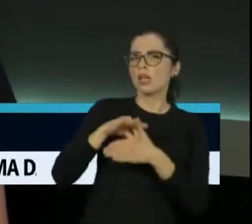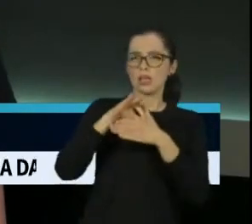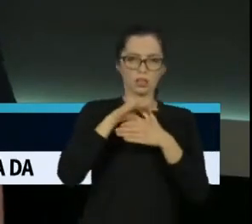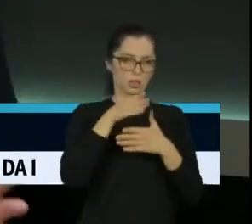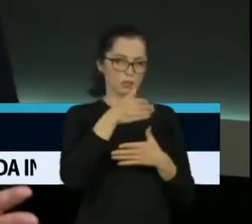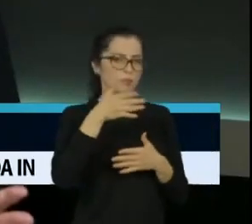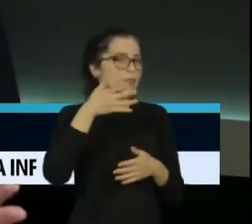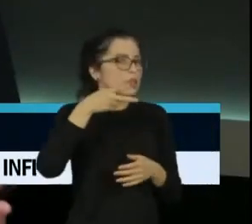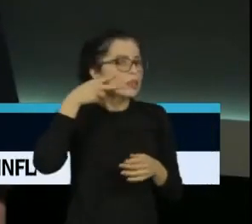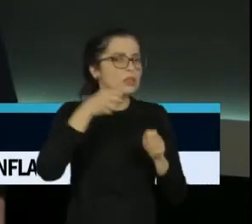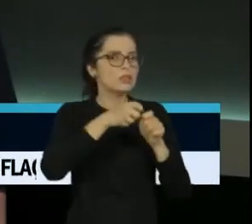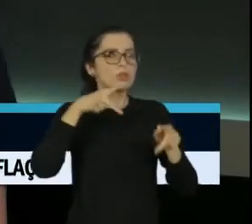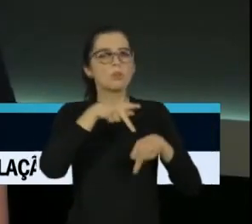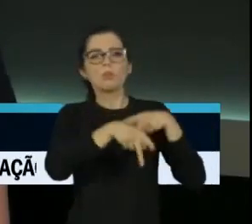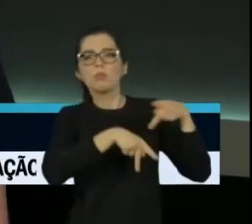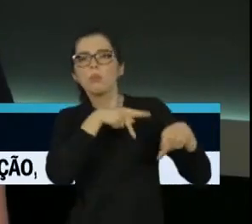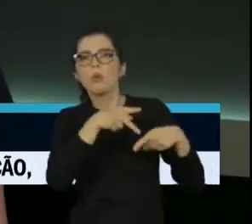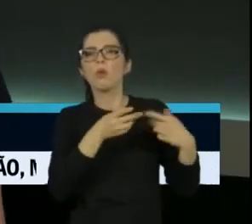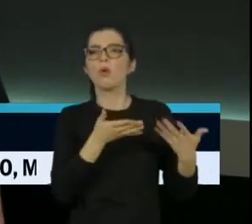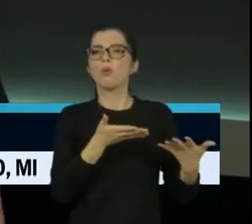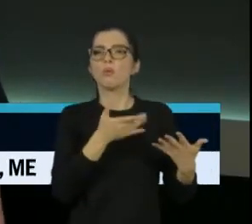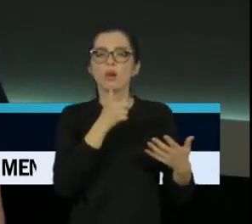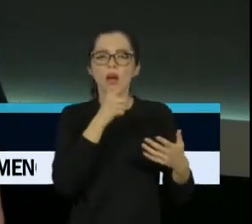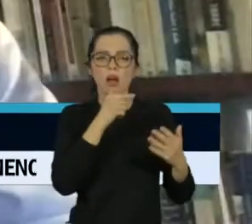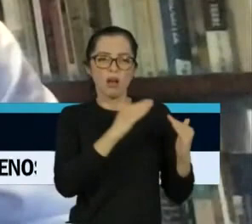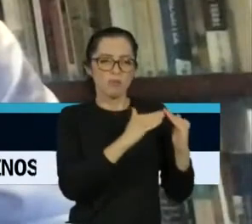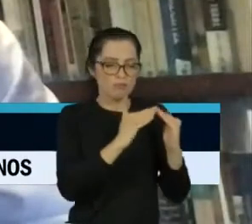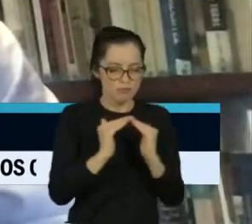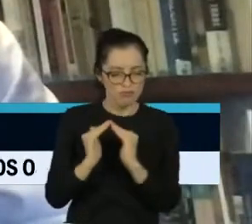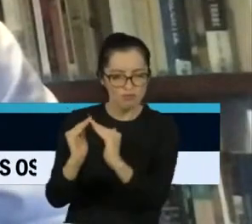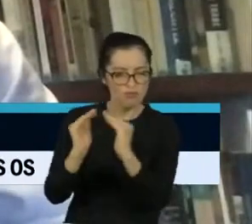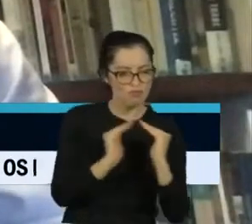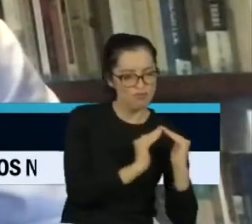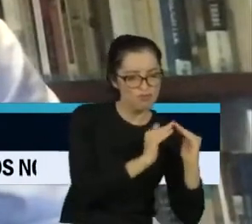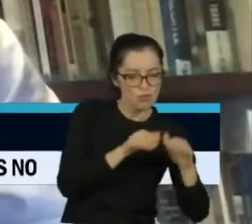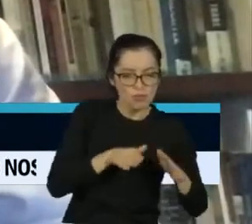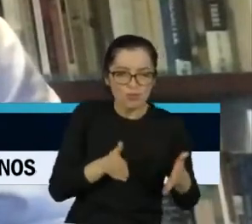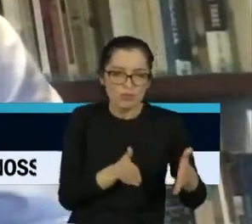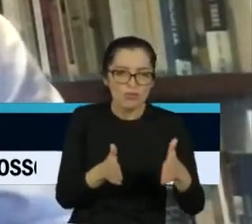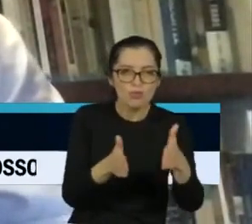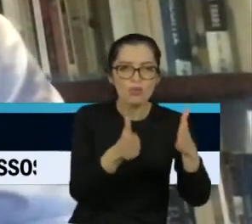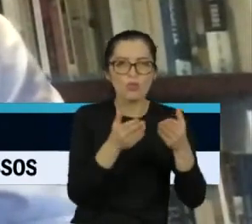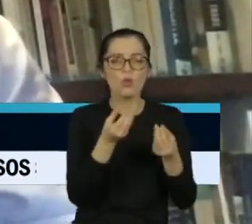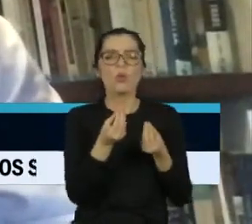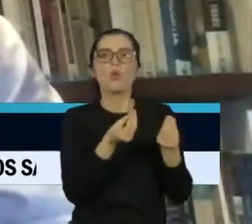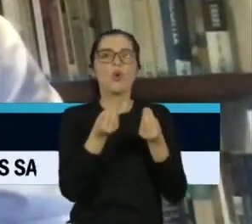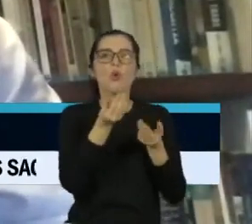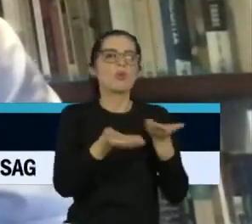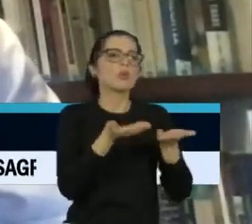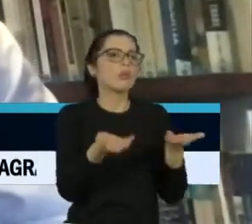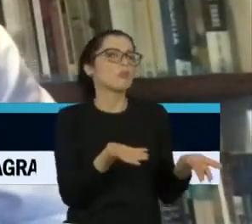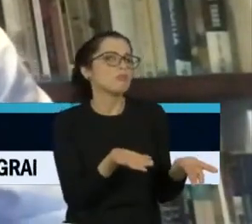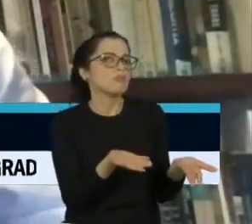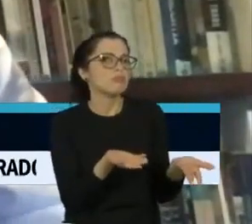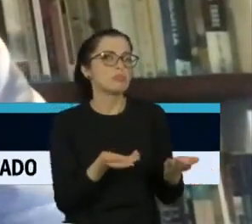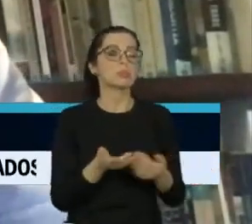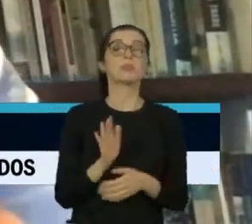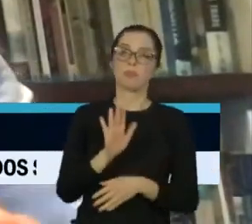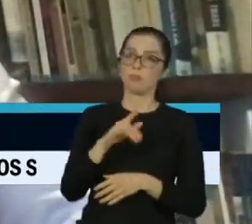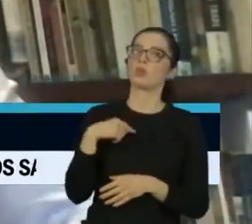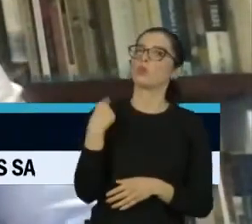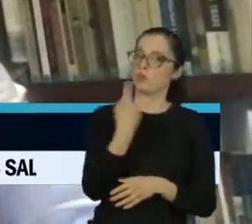indígenas, povos ribeirinhos também serão consultados? Olha, isso dentro da elaboração dos